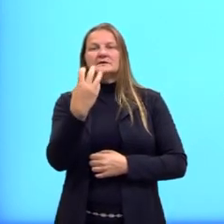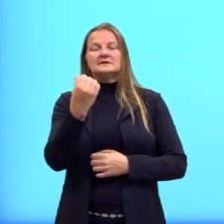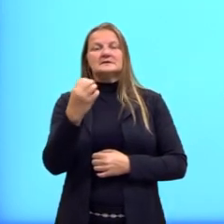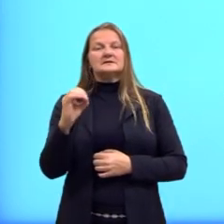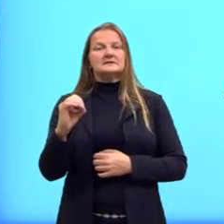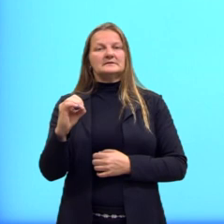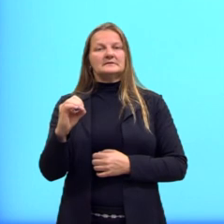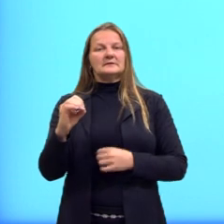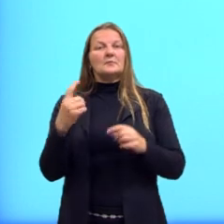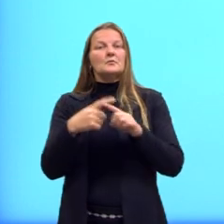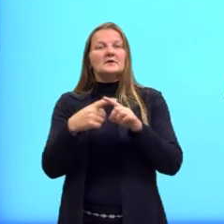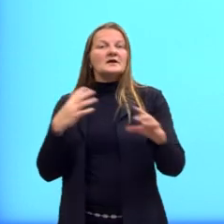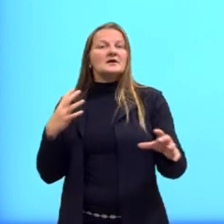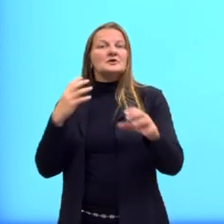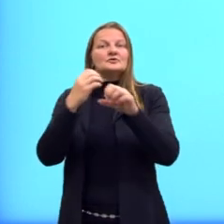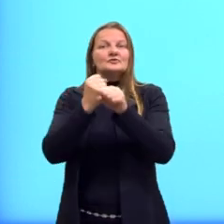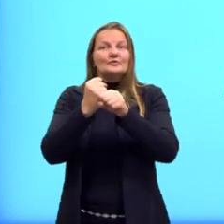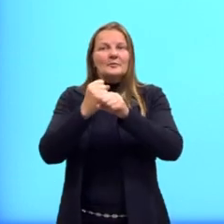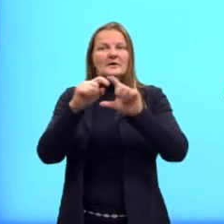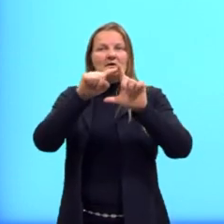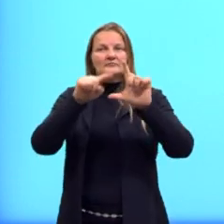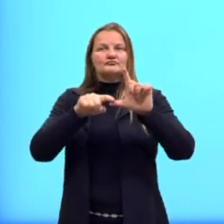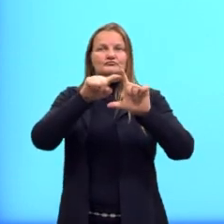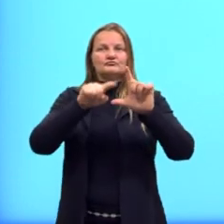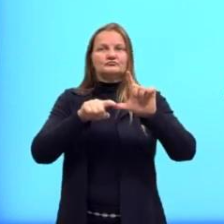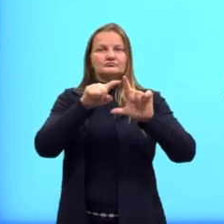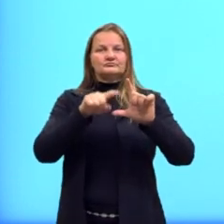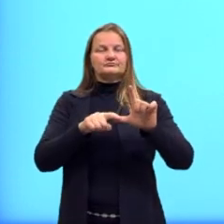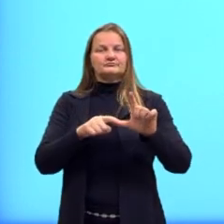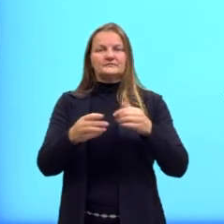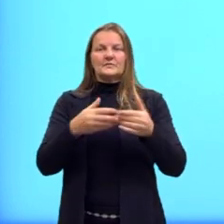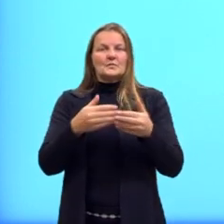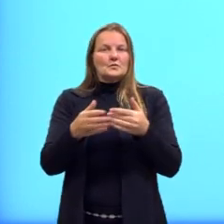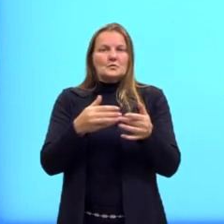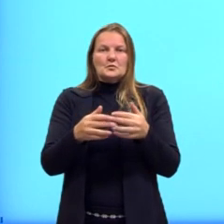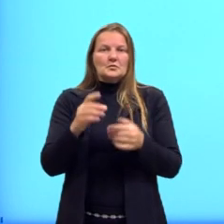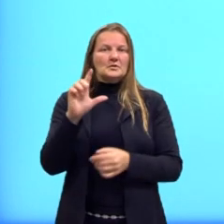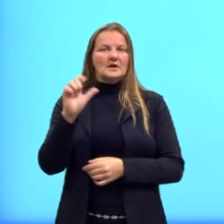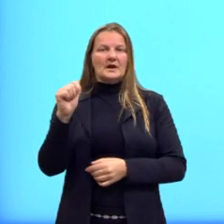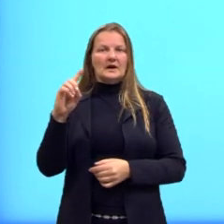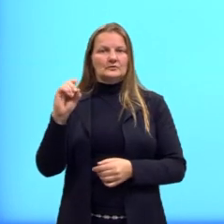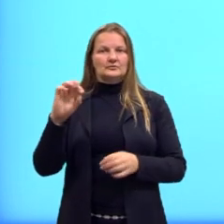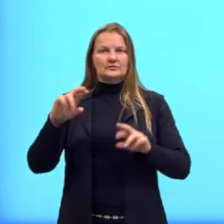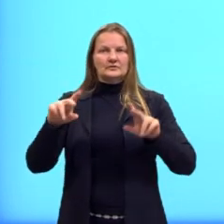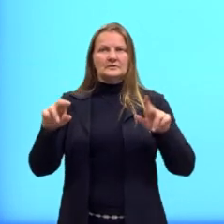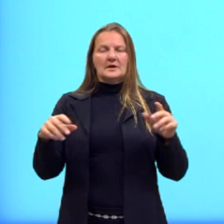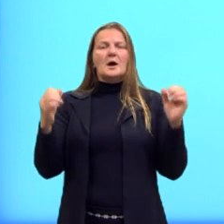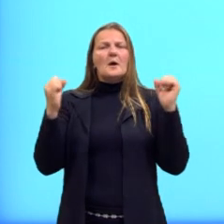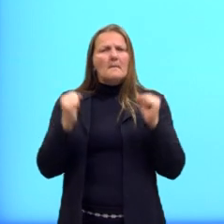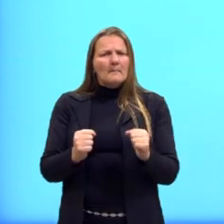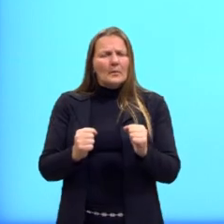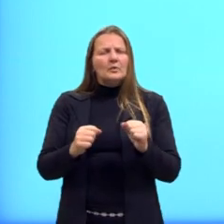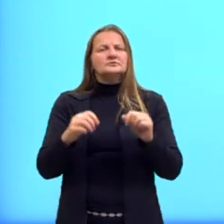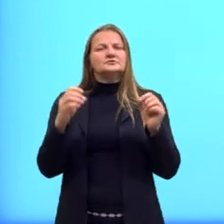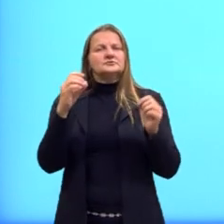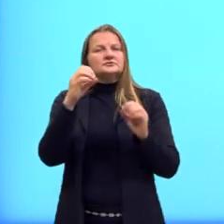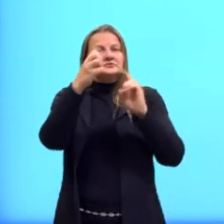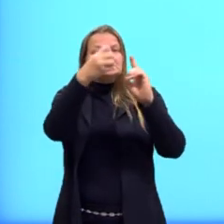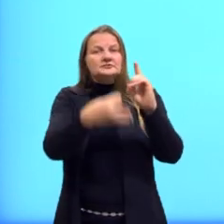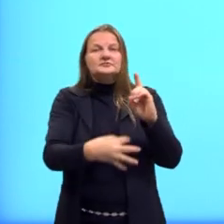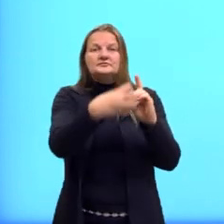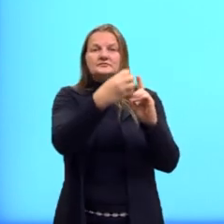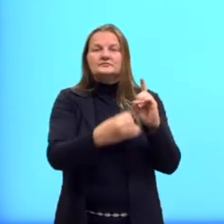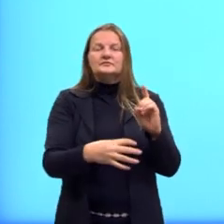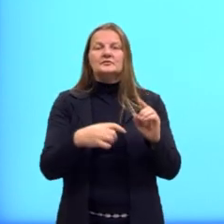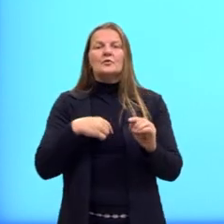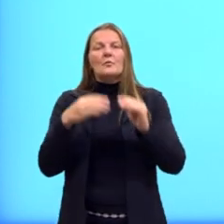360° independente do número de lados e e podemos definir o número de